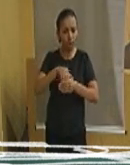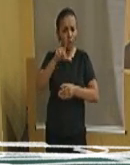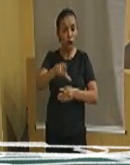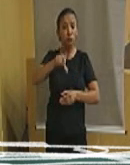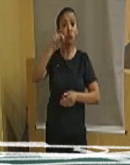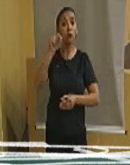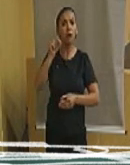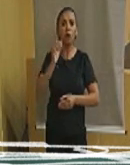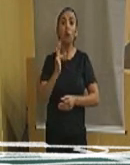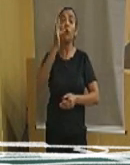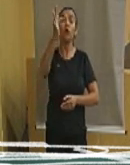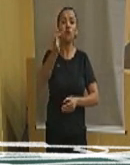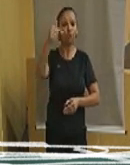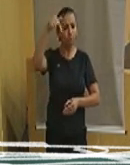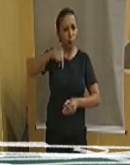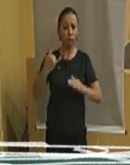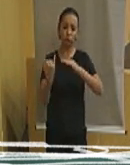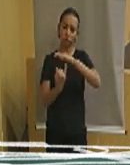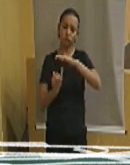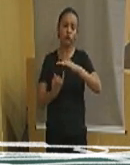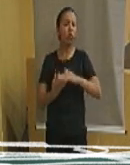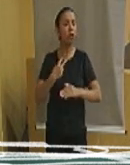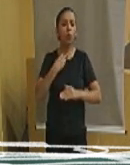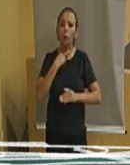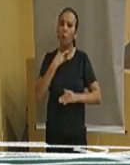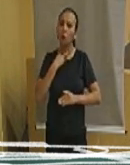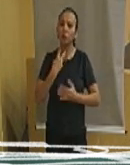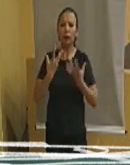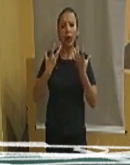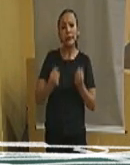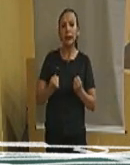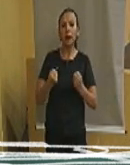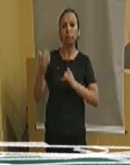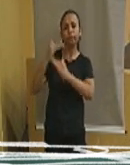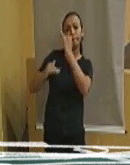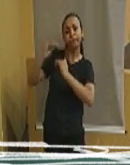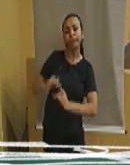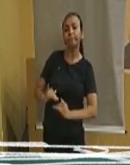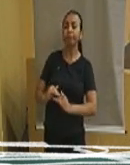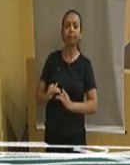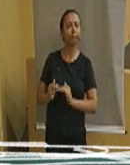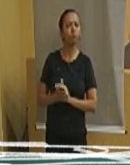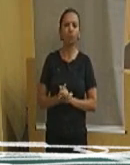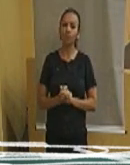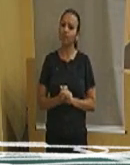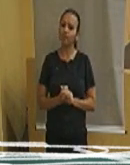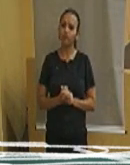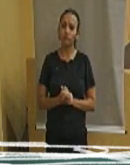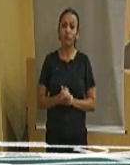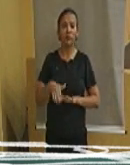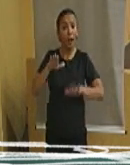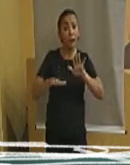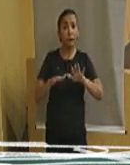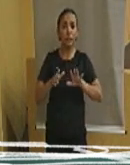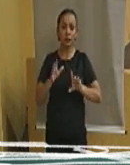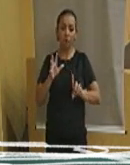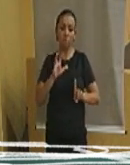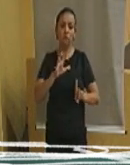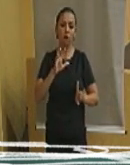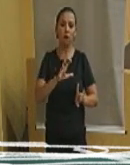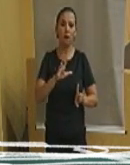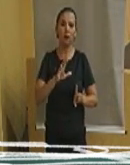dessa instituição. Não podemos aceitar nenhum retrocesso que queira ameaçar